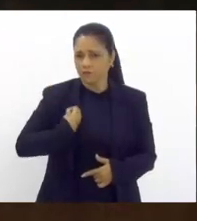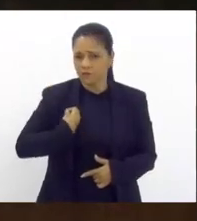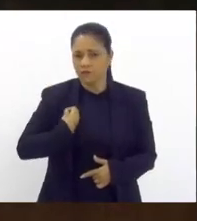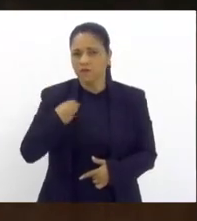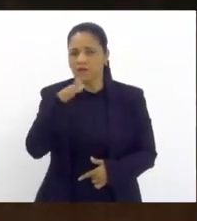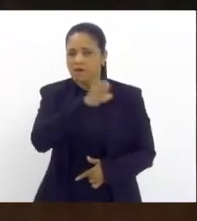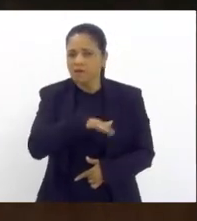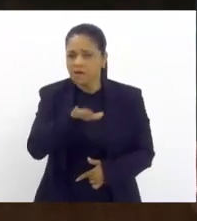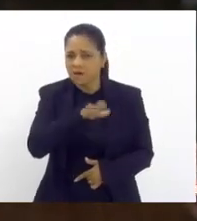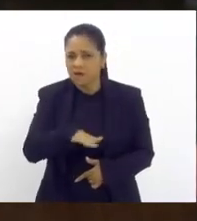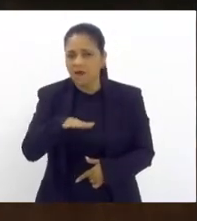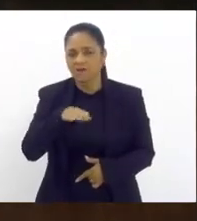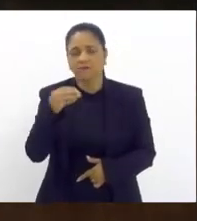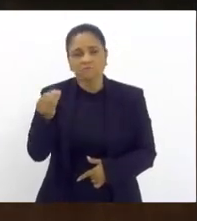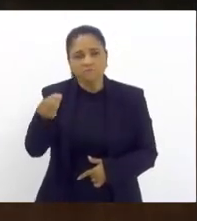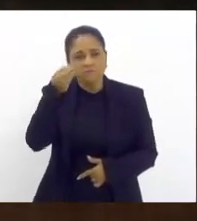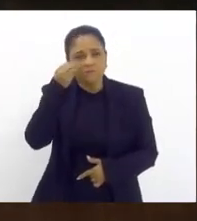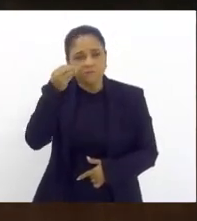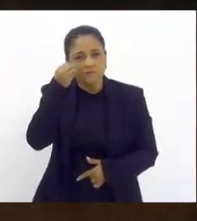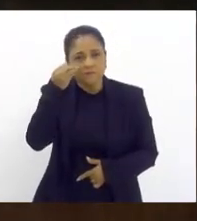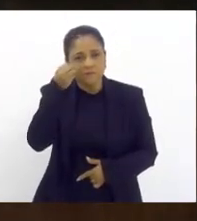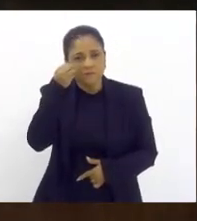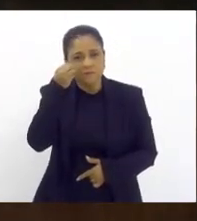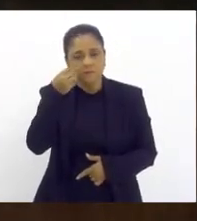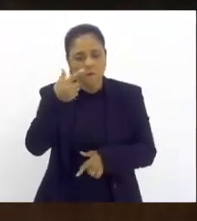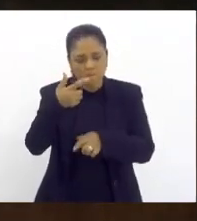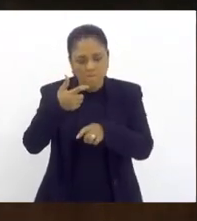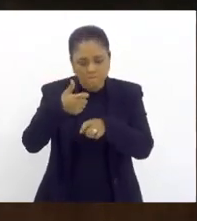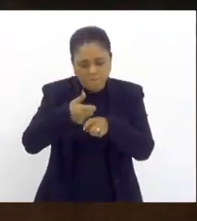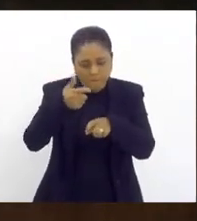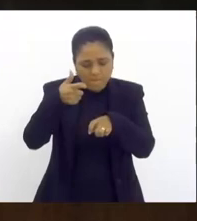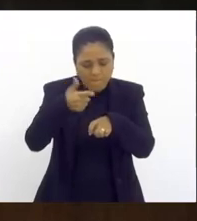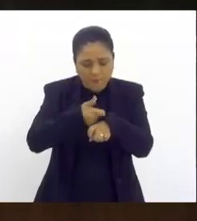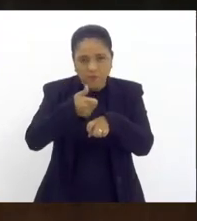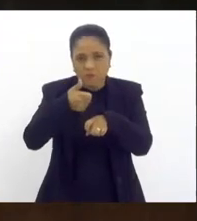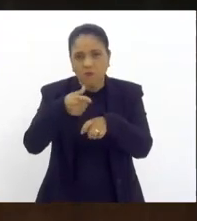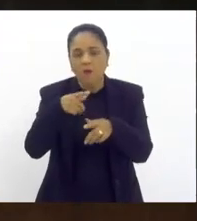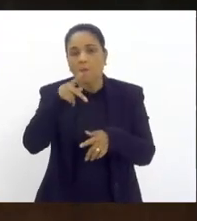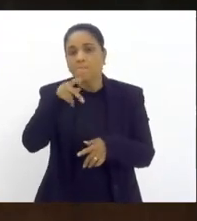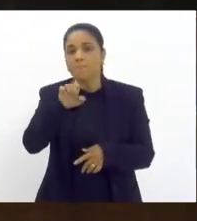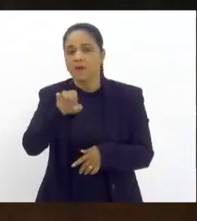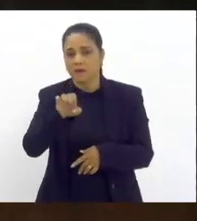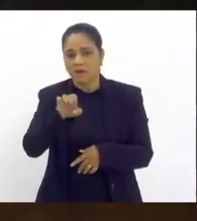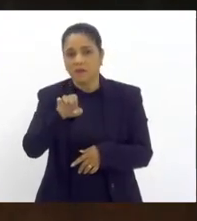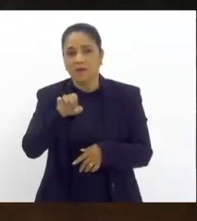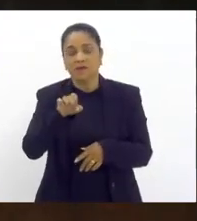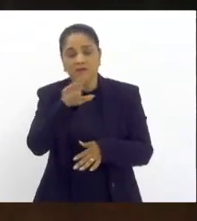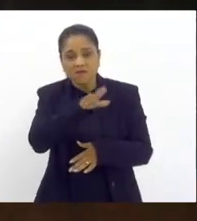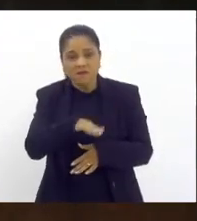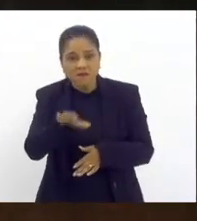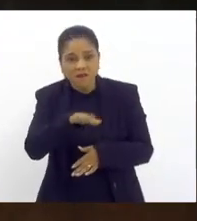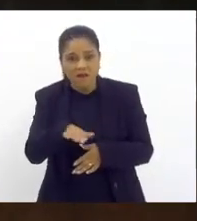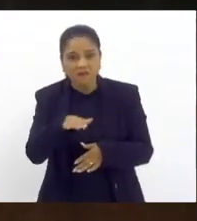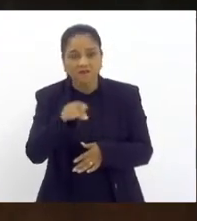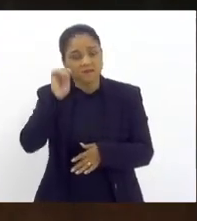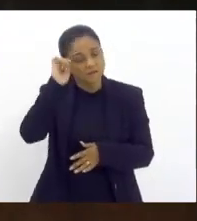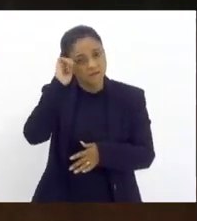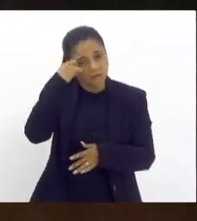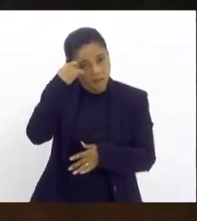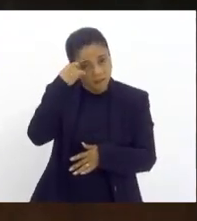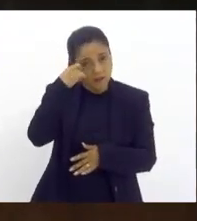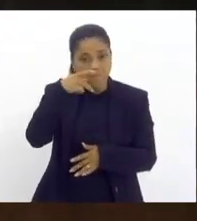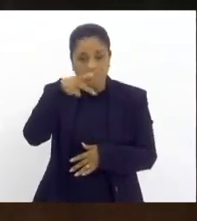que é o teste do pezinho, que não foram feitos em crianças pretas e que hoje esses jovens